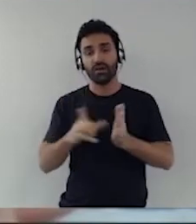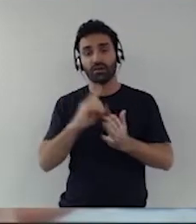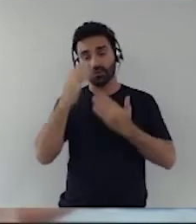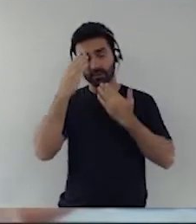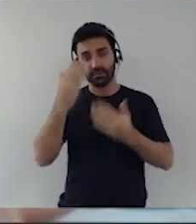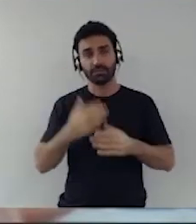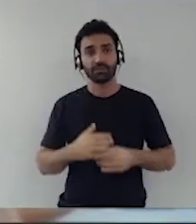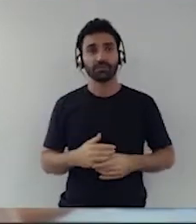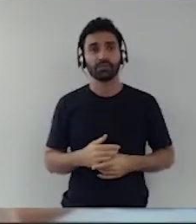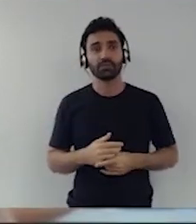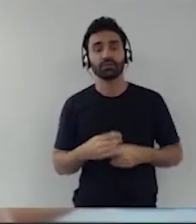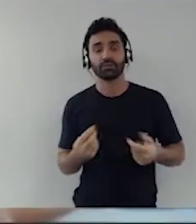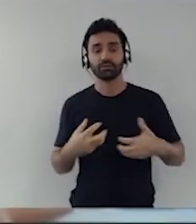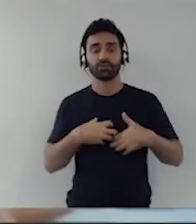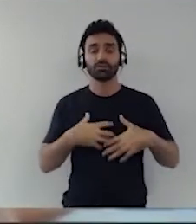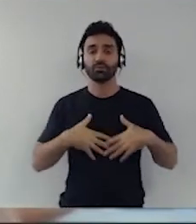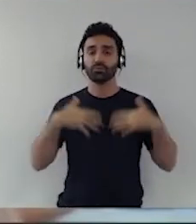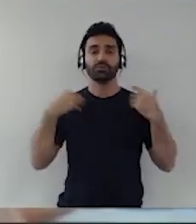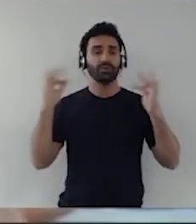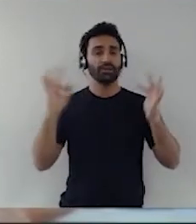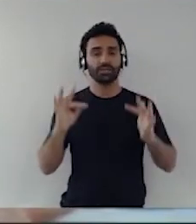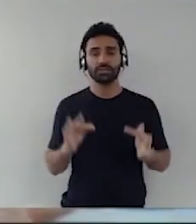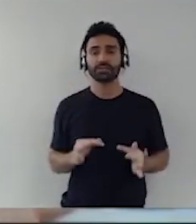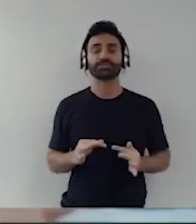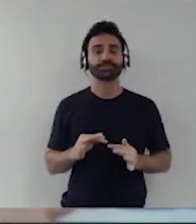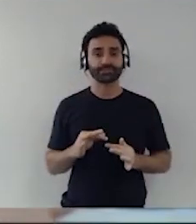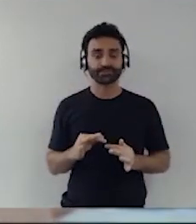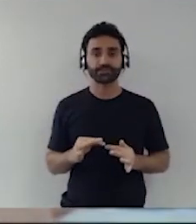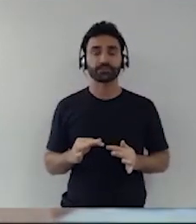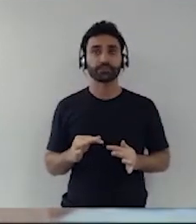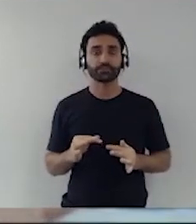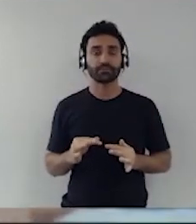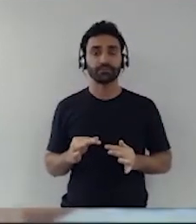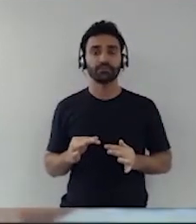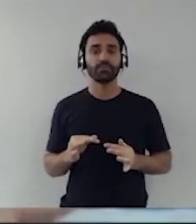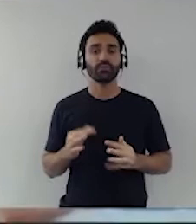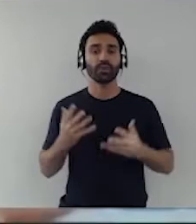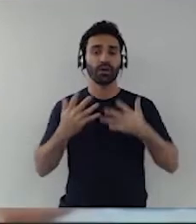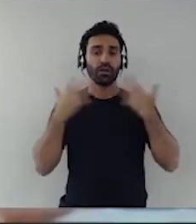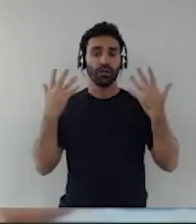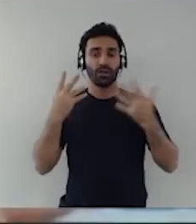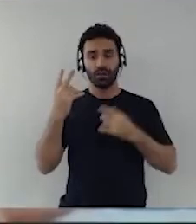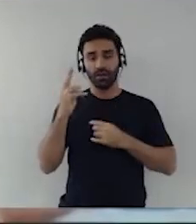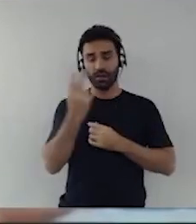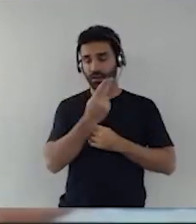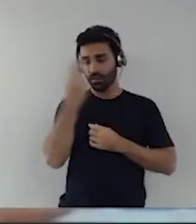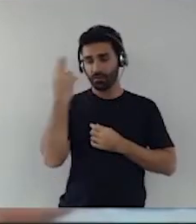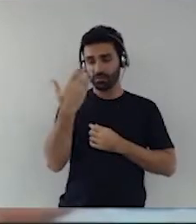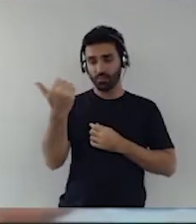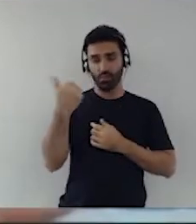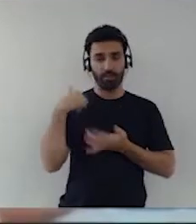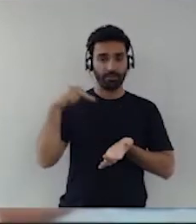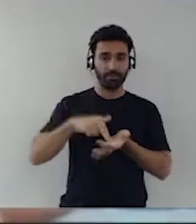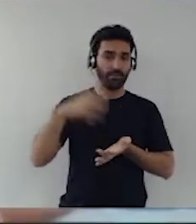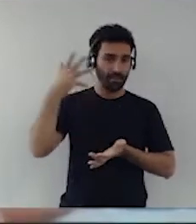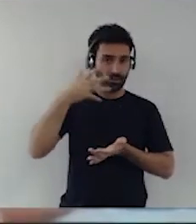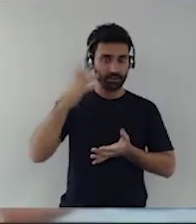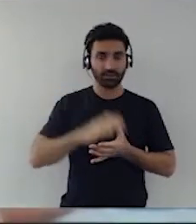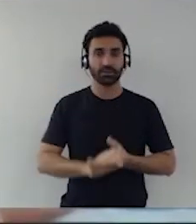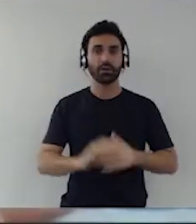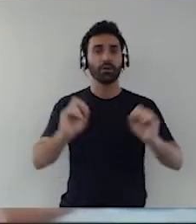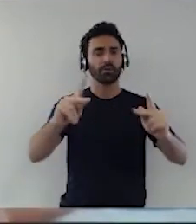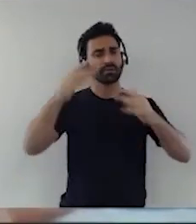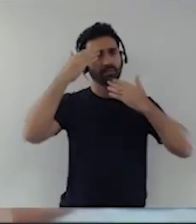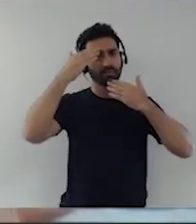e fiquei muito honrada com o convite e com a lembrança do meu nome. Obrigada.